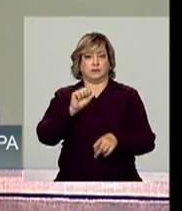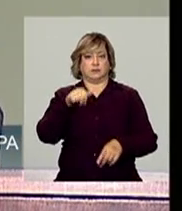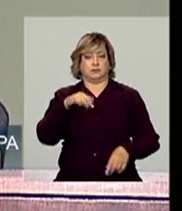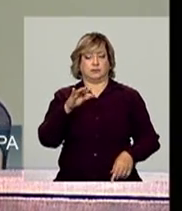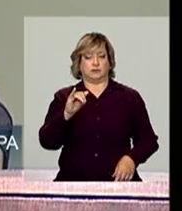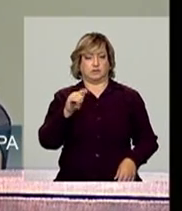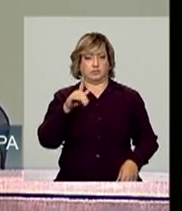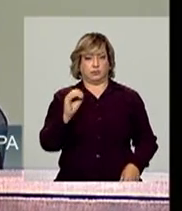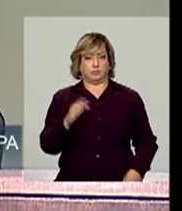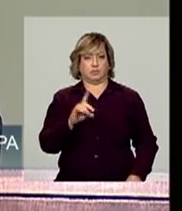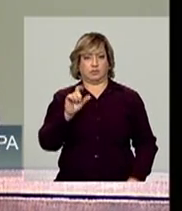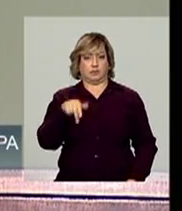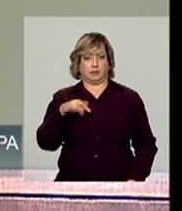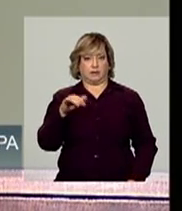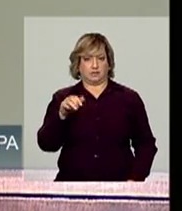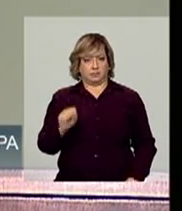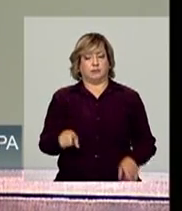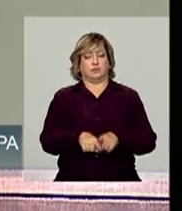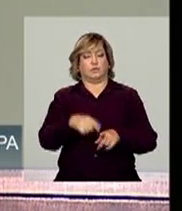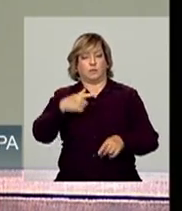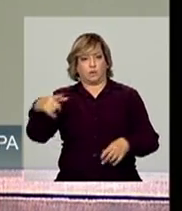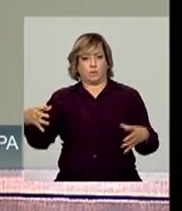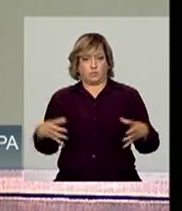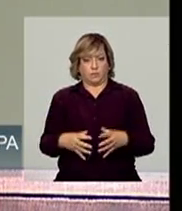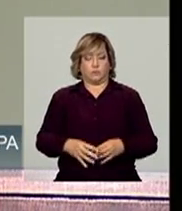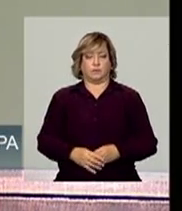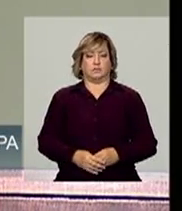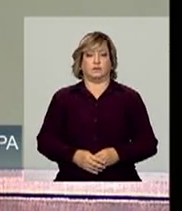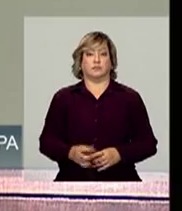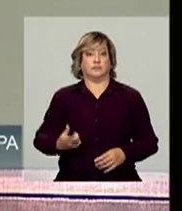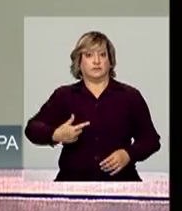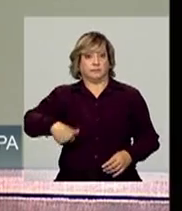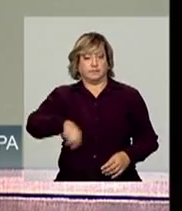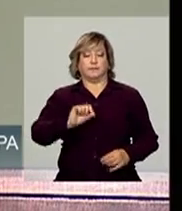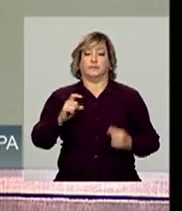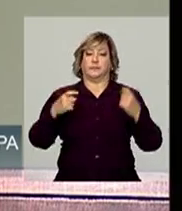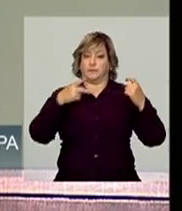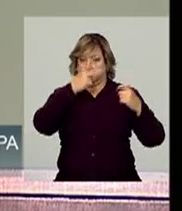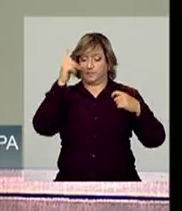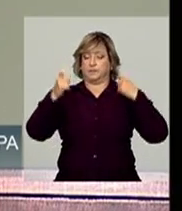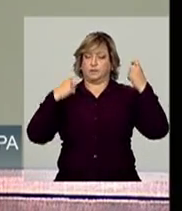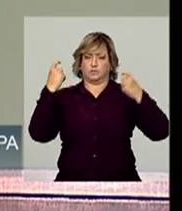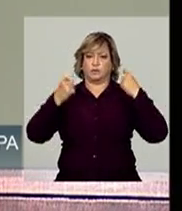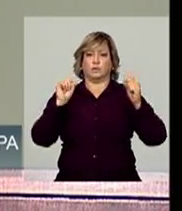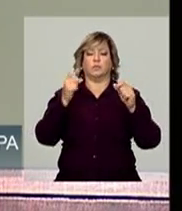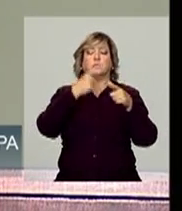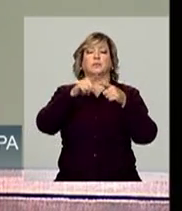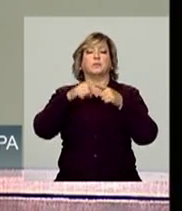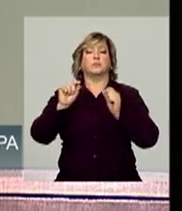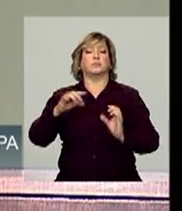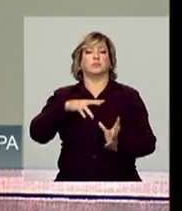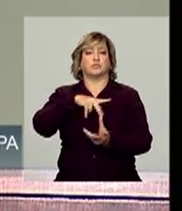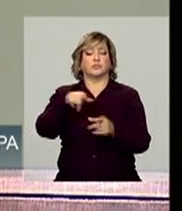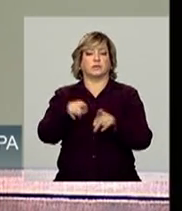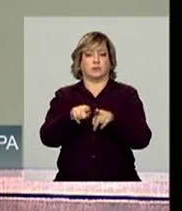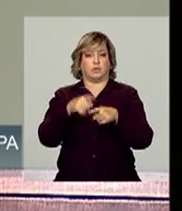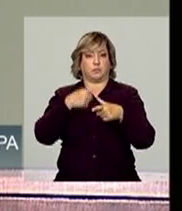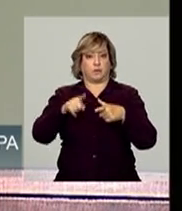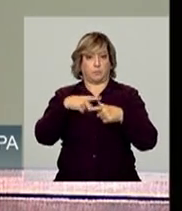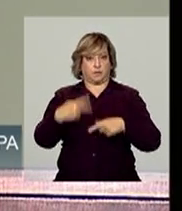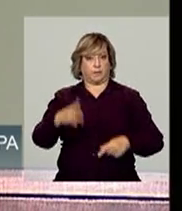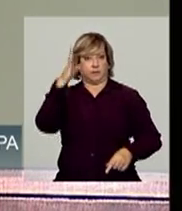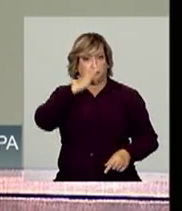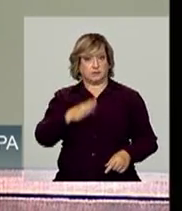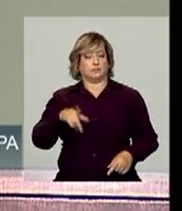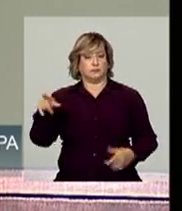Santiago Dantas, envolvido com igual intensidade nos problemas mundiais e nos problemas brasileiros, escrevia